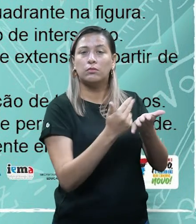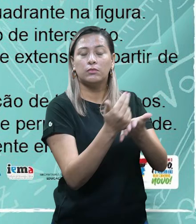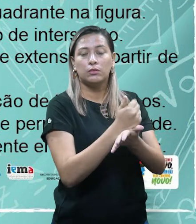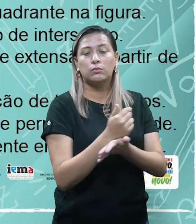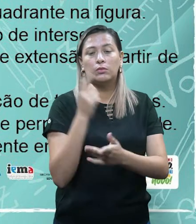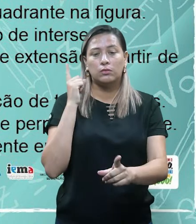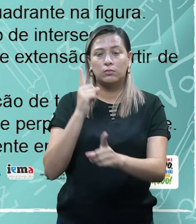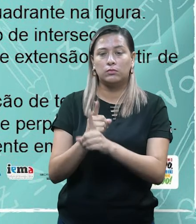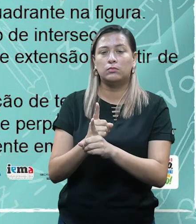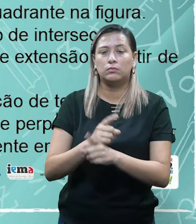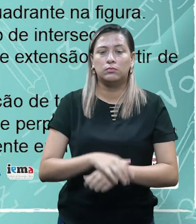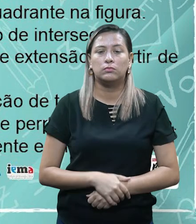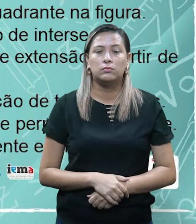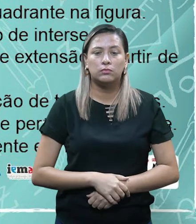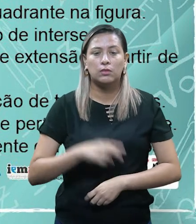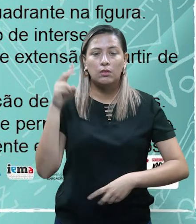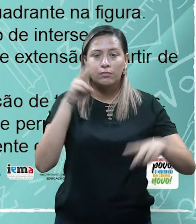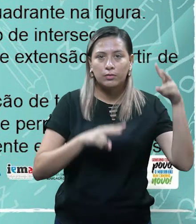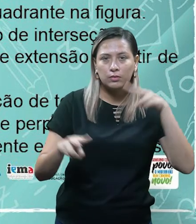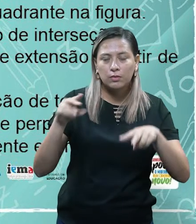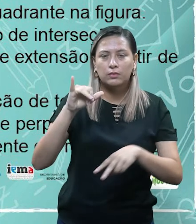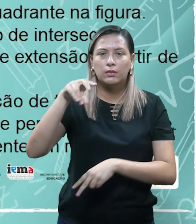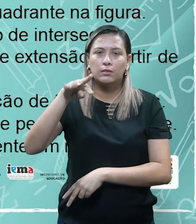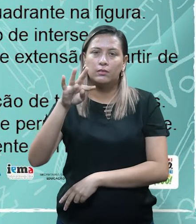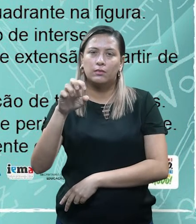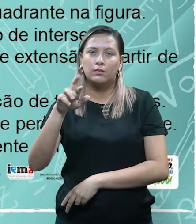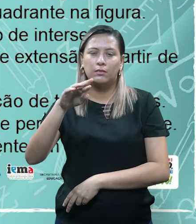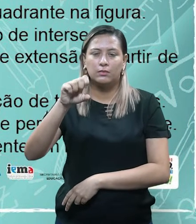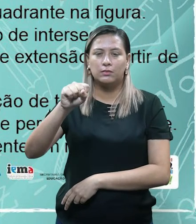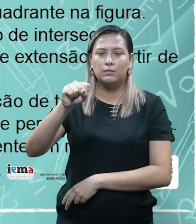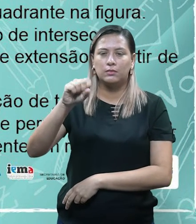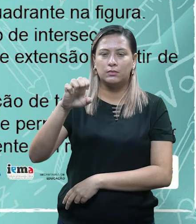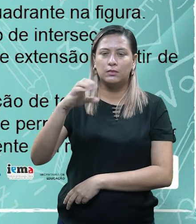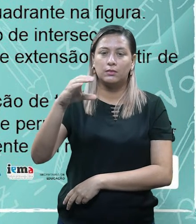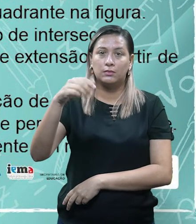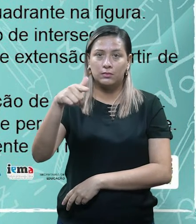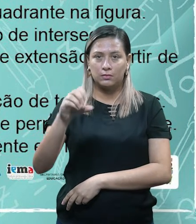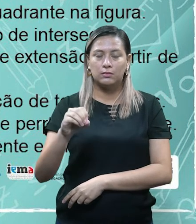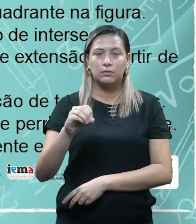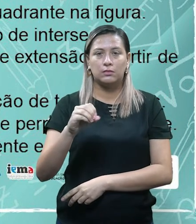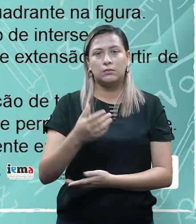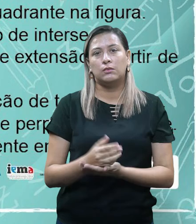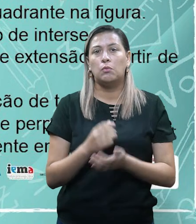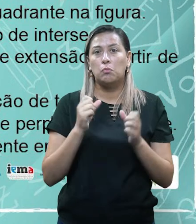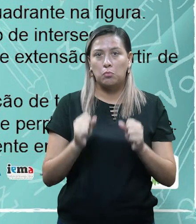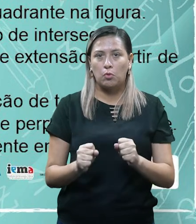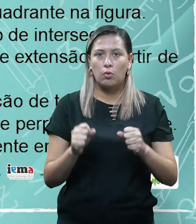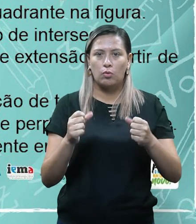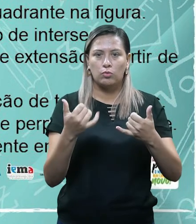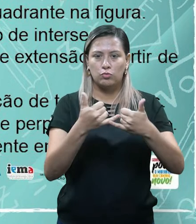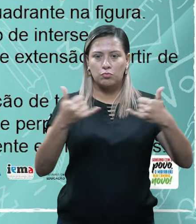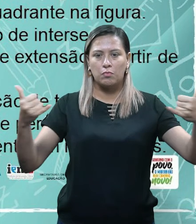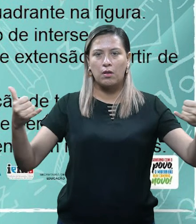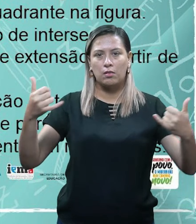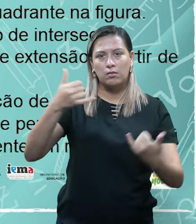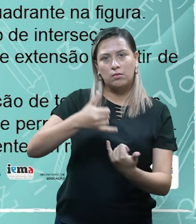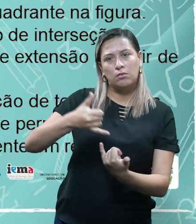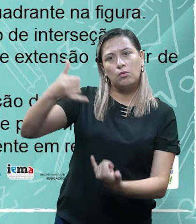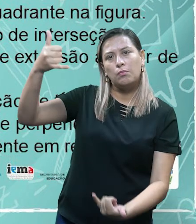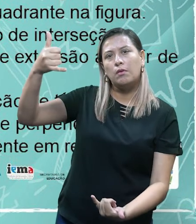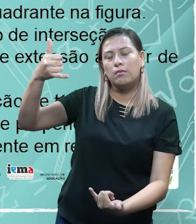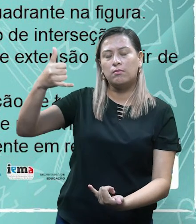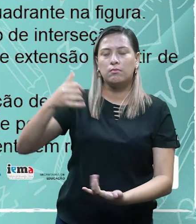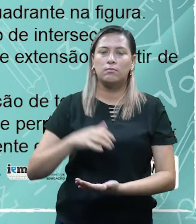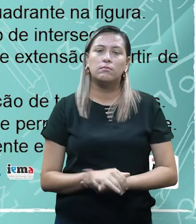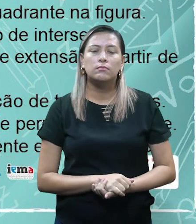uma interseção, né, que é uma linha que passou por outra, você consegue visualizar todas elas. Todos